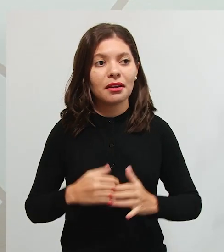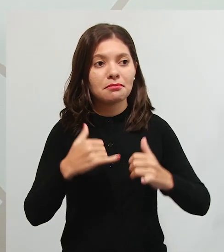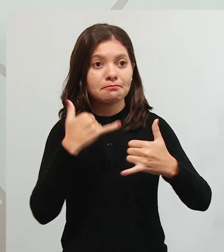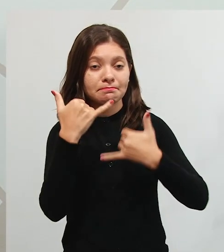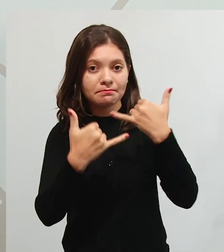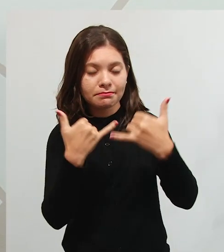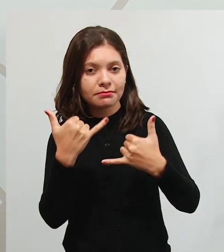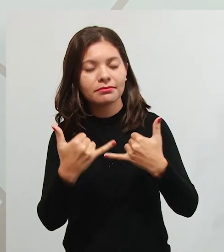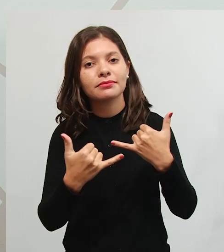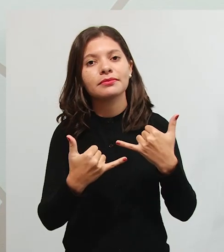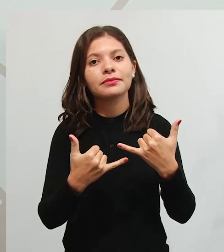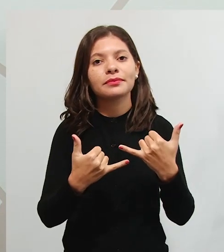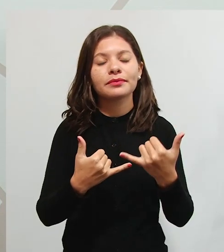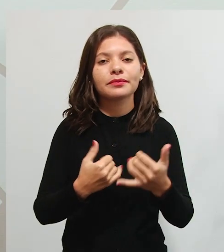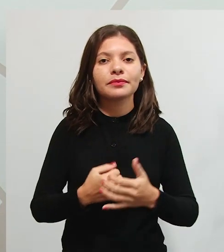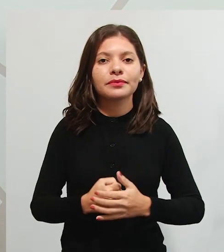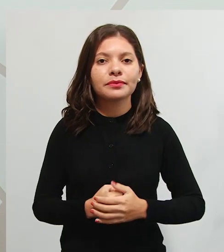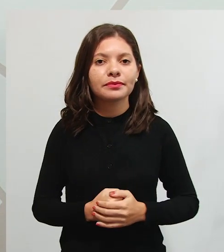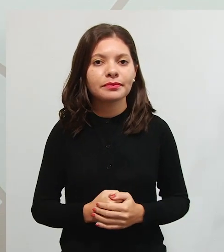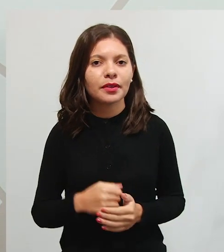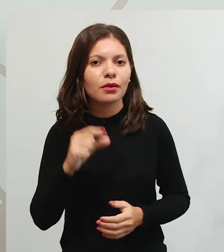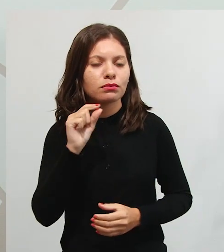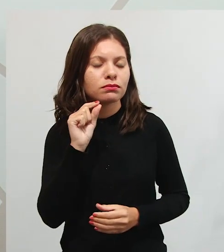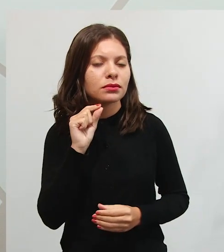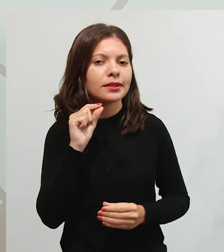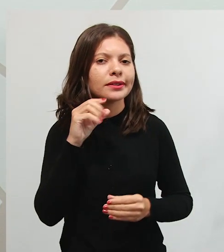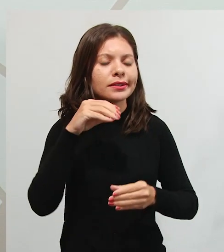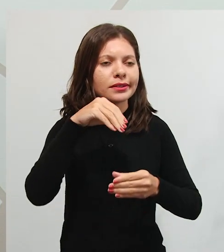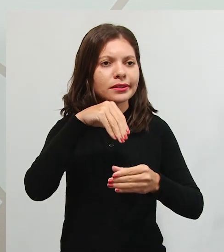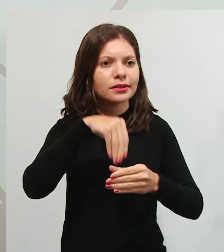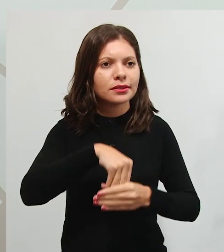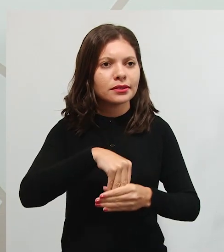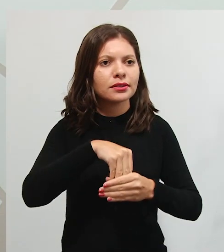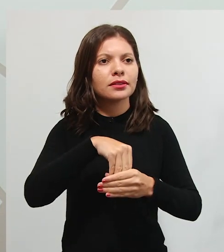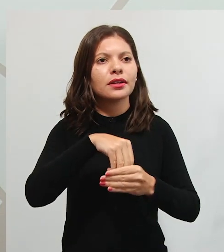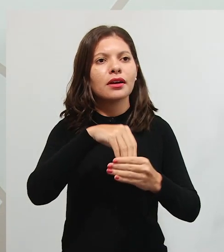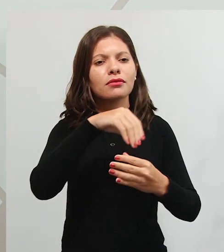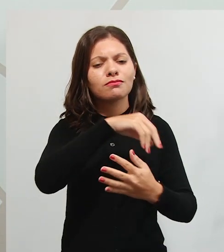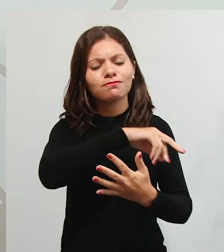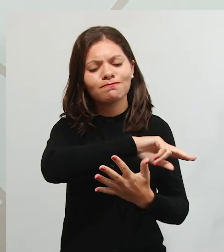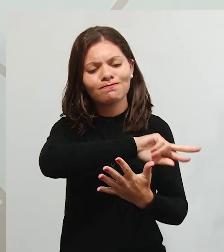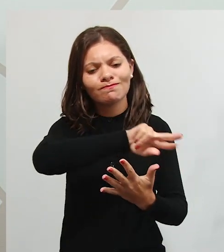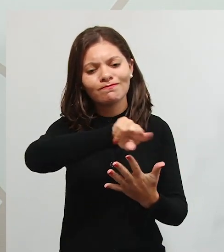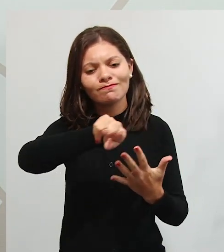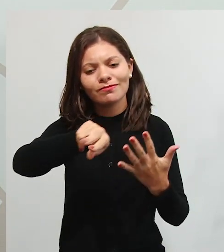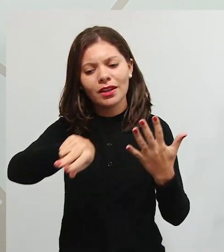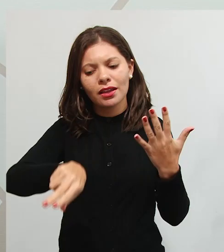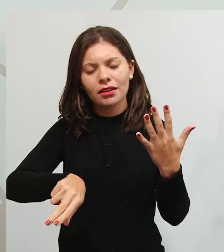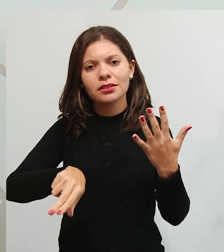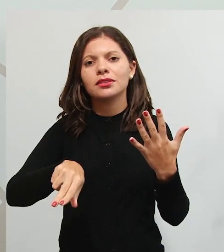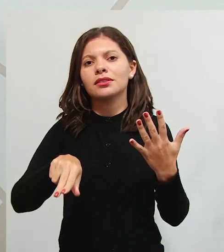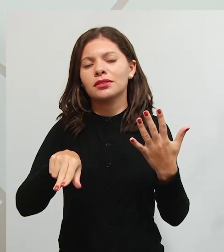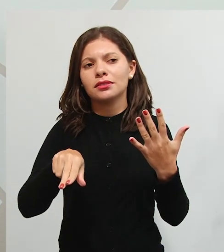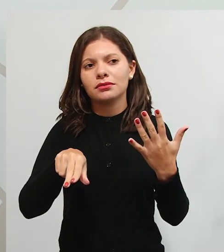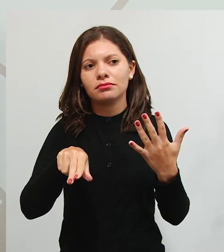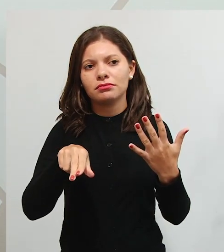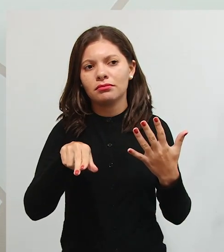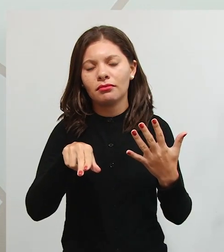As brincadeiras, elas envolvem uma gama de inúmeras